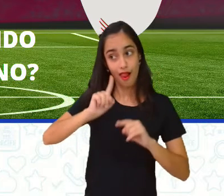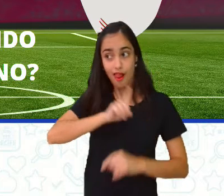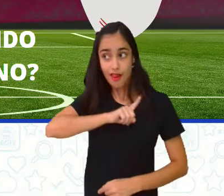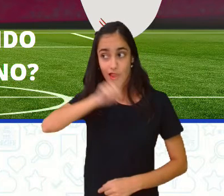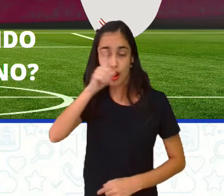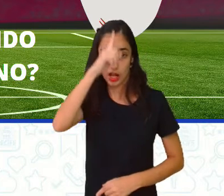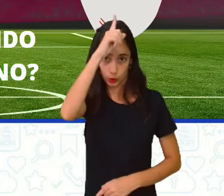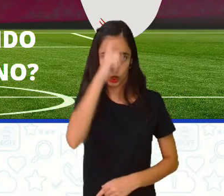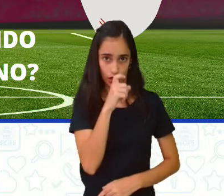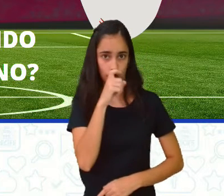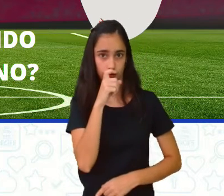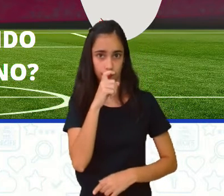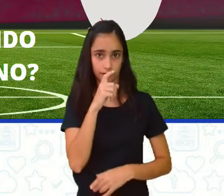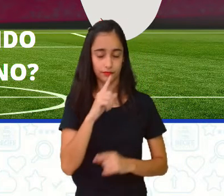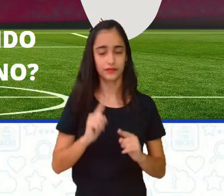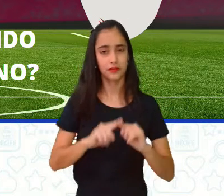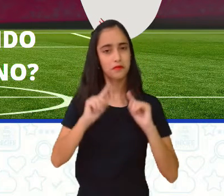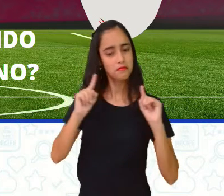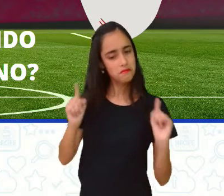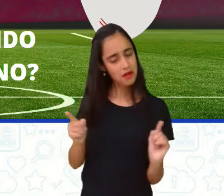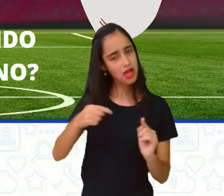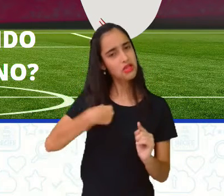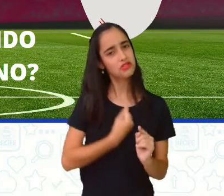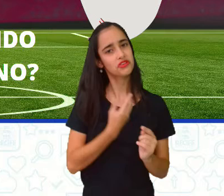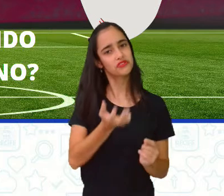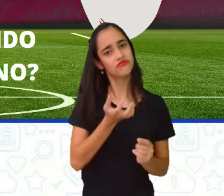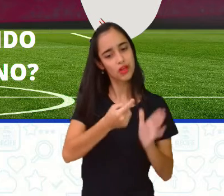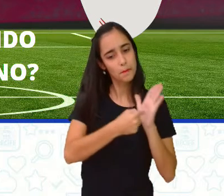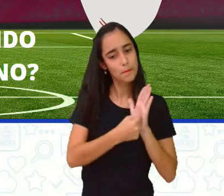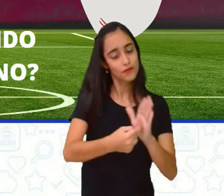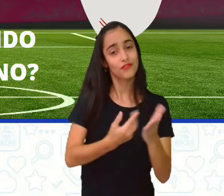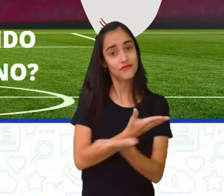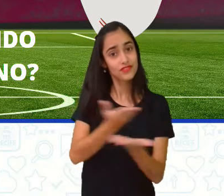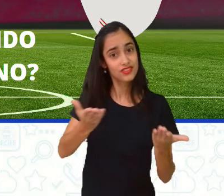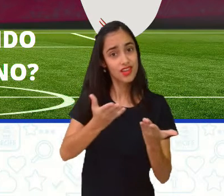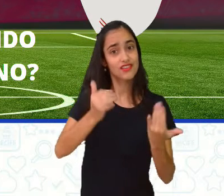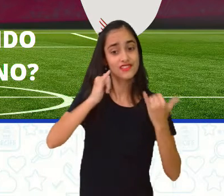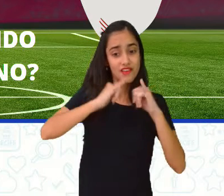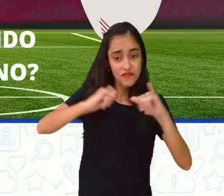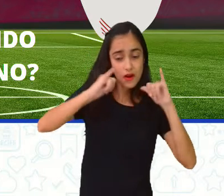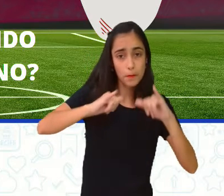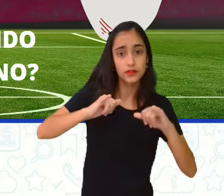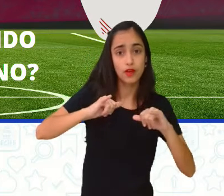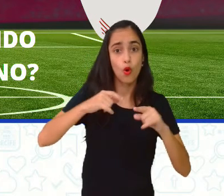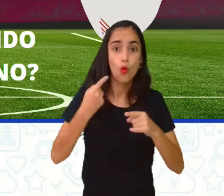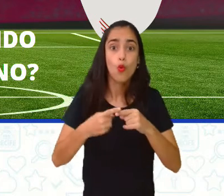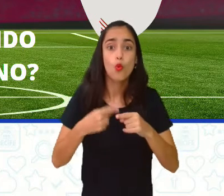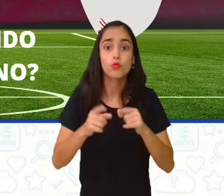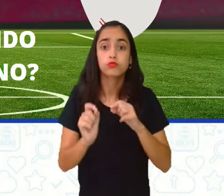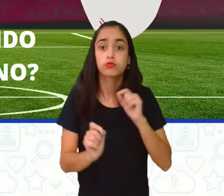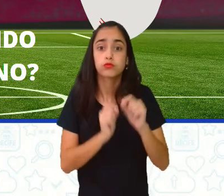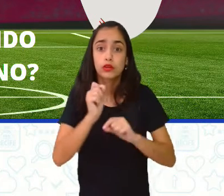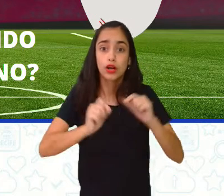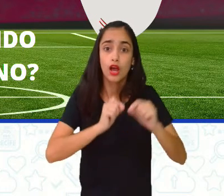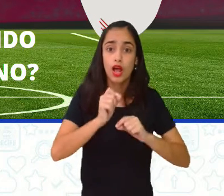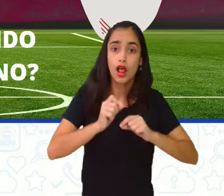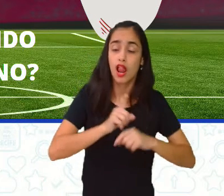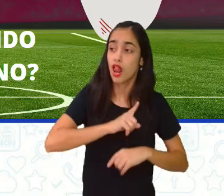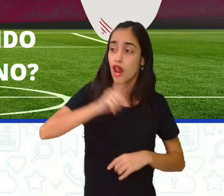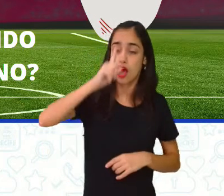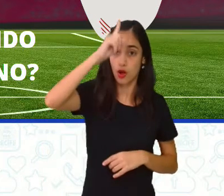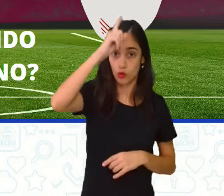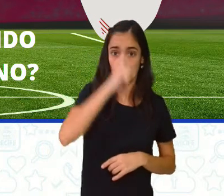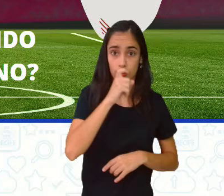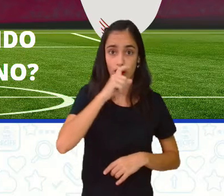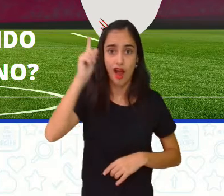essa informação que o Catar, as temperaturas são tão elevadas que seria impossível, tanto para os jogadores, como para